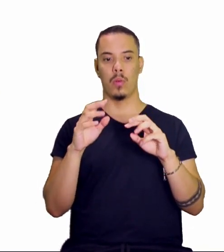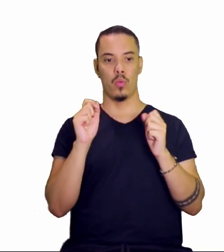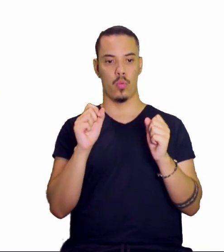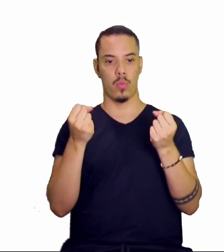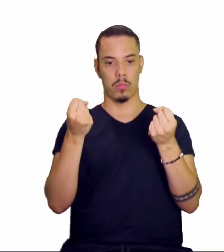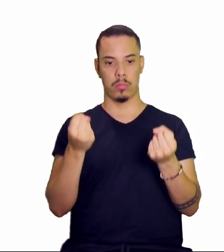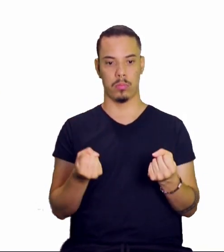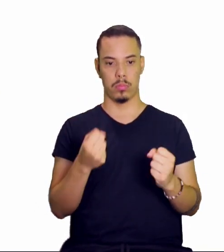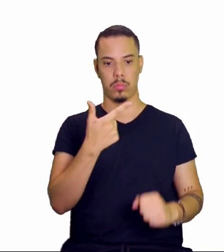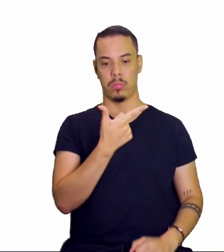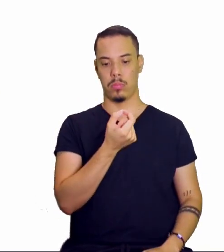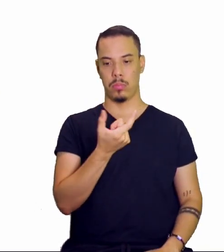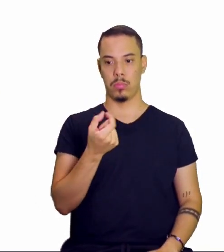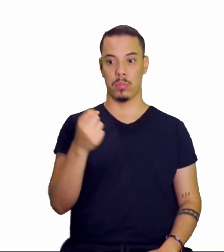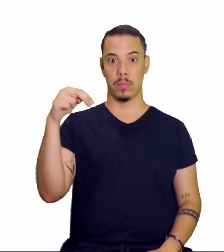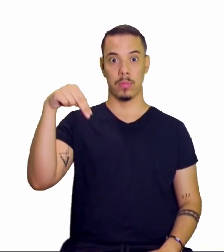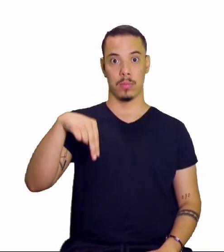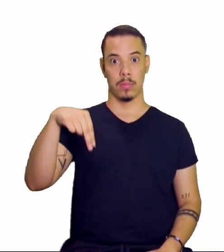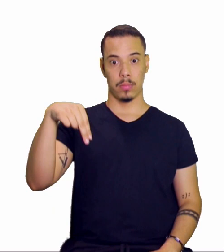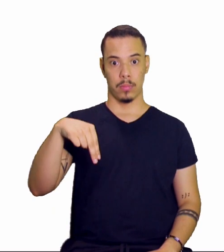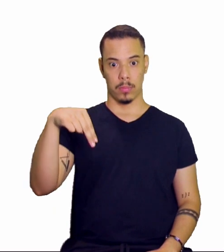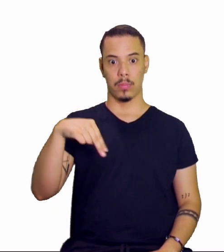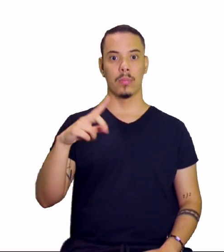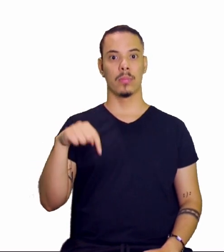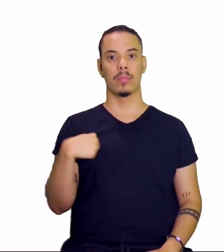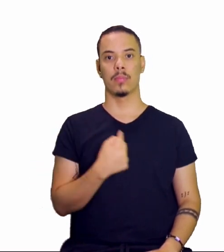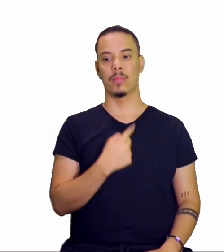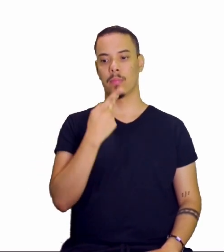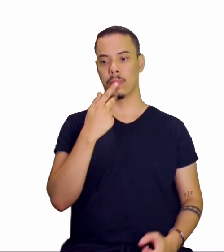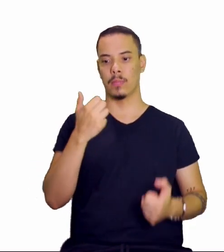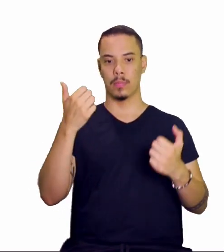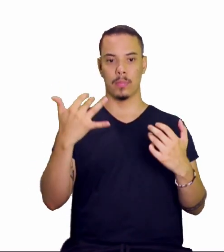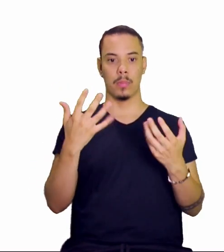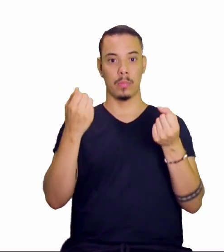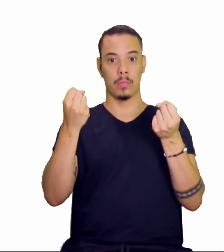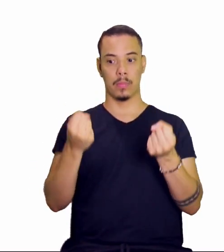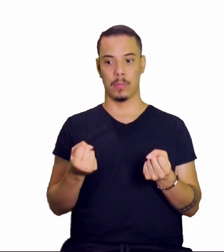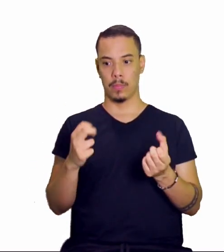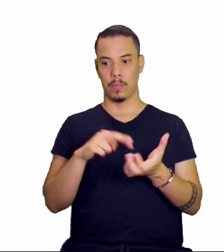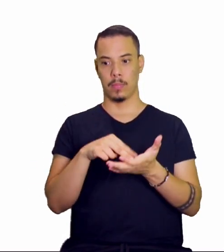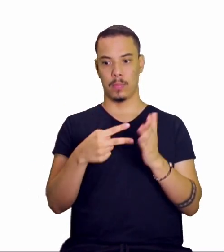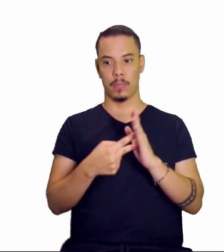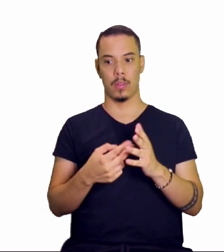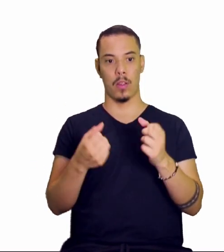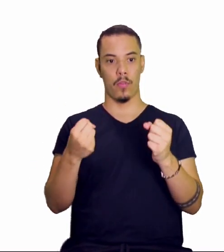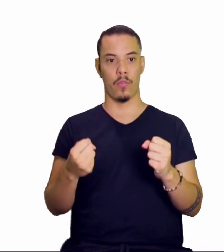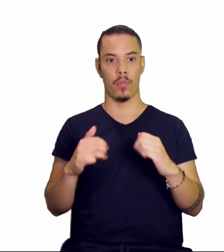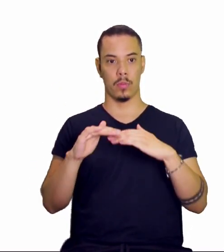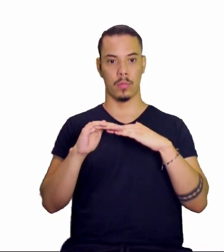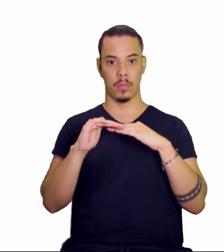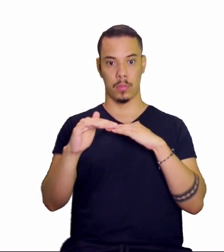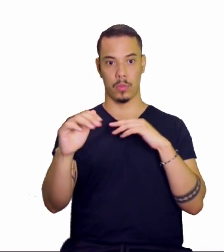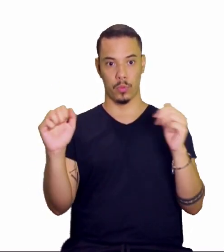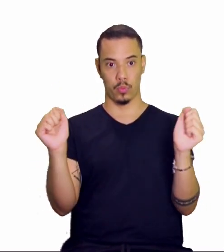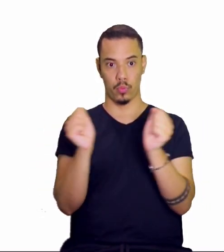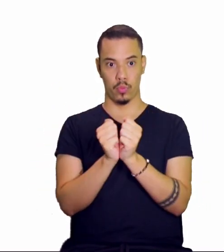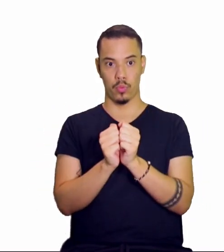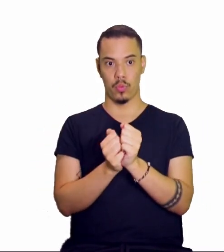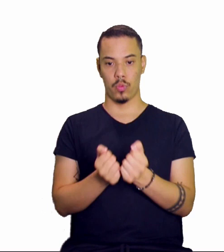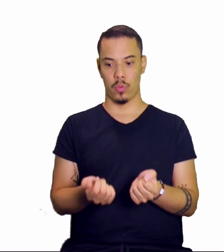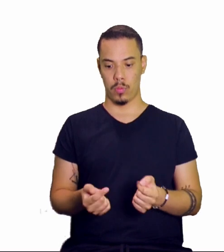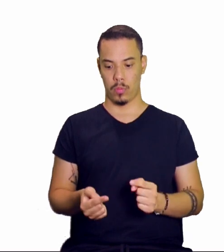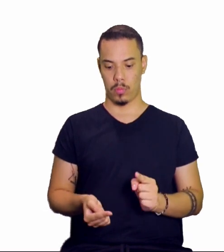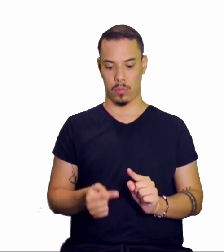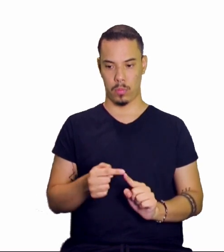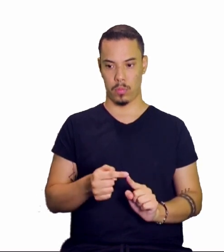foi de 200 newtons. Aí, quando a gente fala peso, a gente está relacionando uma força que está na vertical e com a gravidade, que nós vamos ver